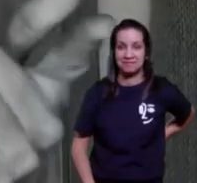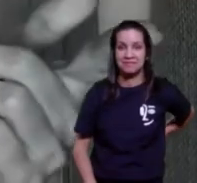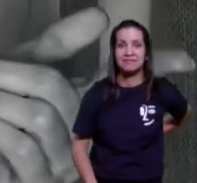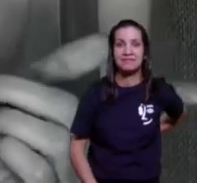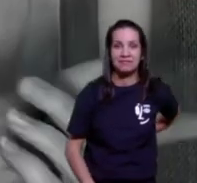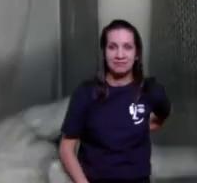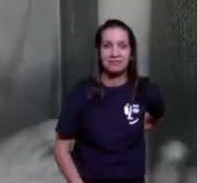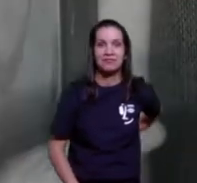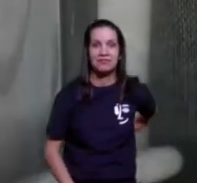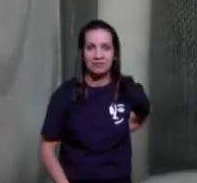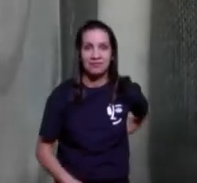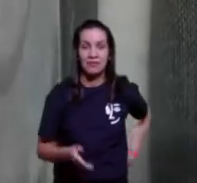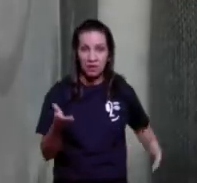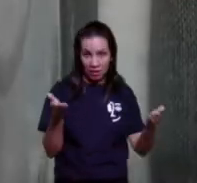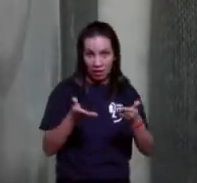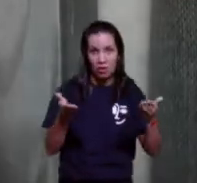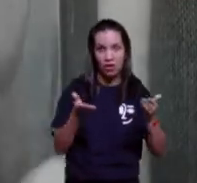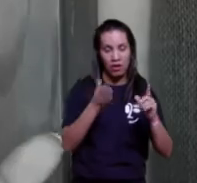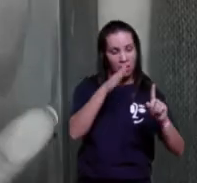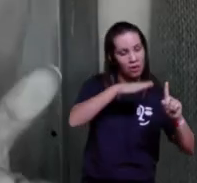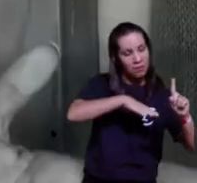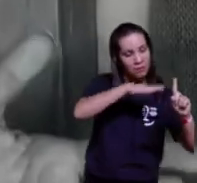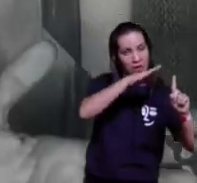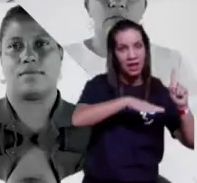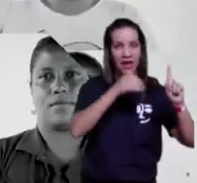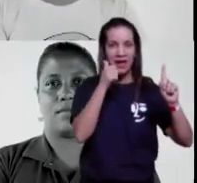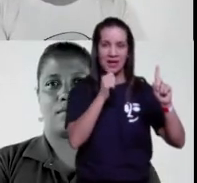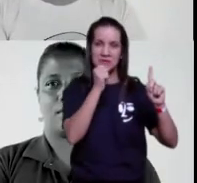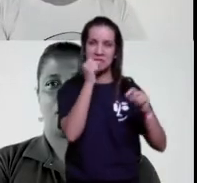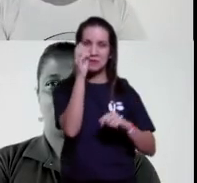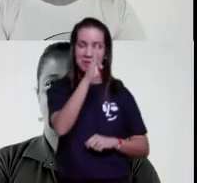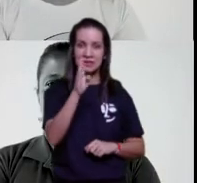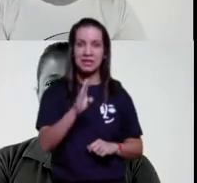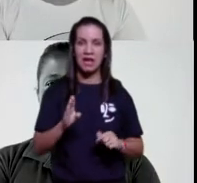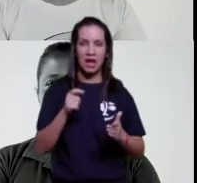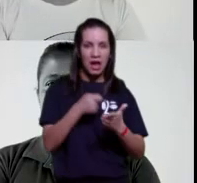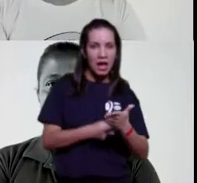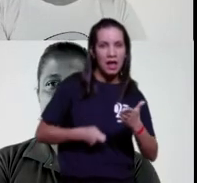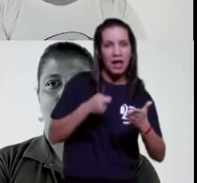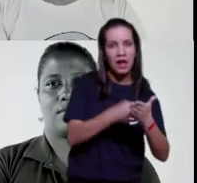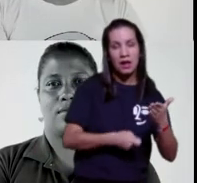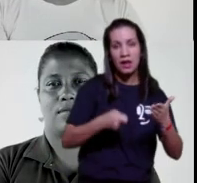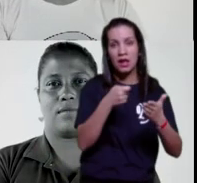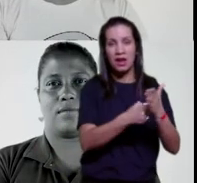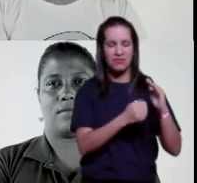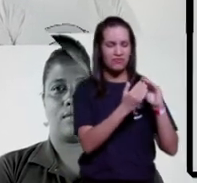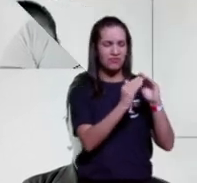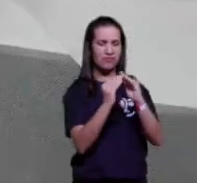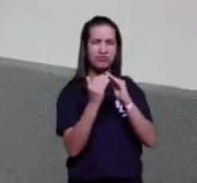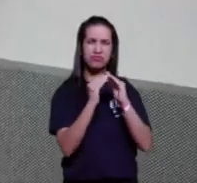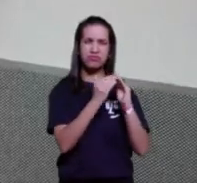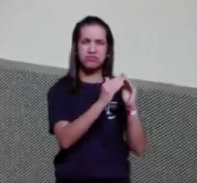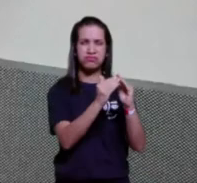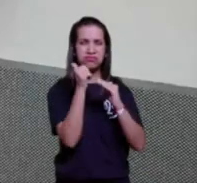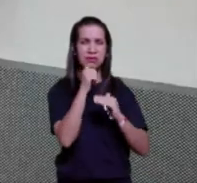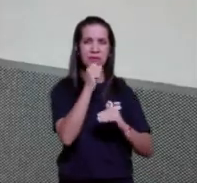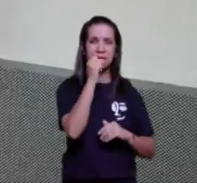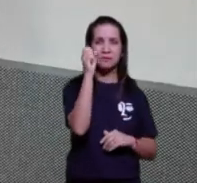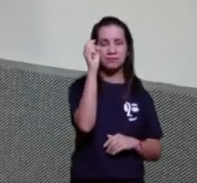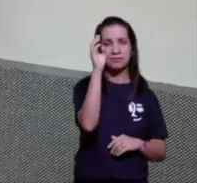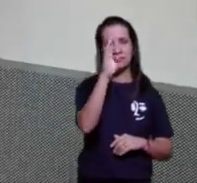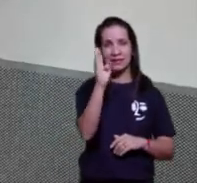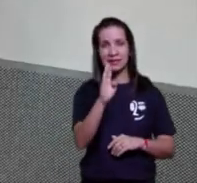melhor. Essa é uma homenagem às mães brasileiras, guerreiras, lutadoras de todas as favelas do Brasil. Mãe da favela,